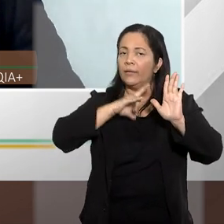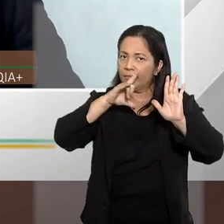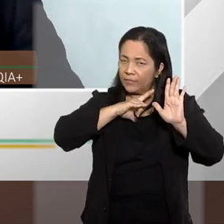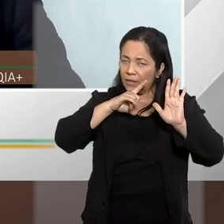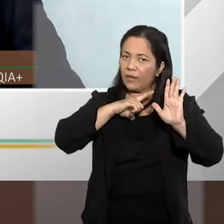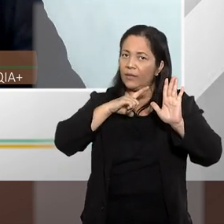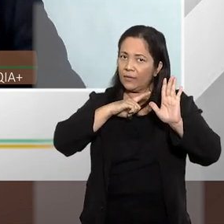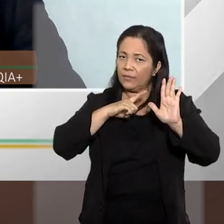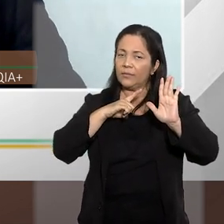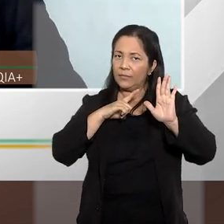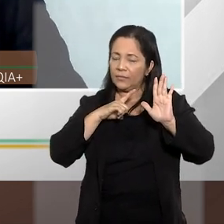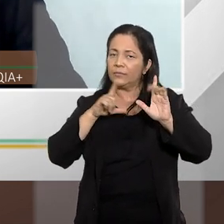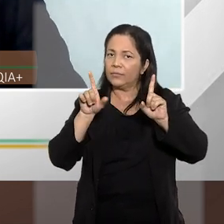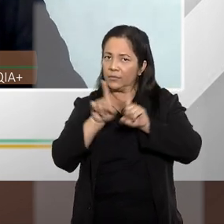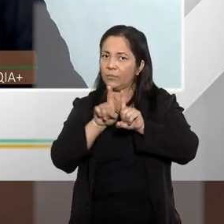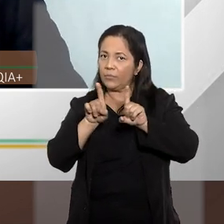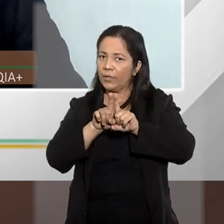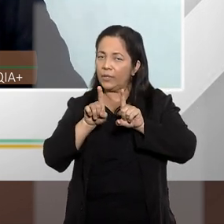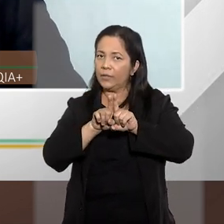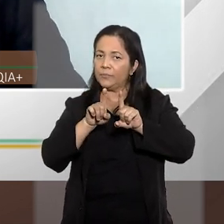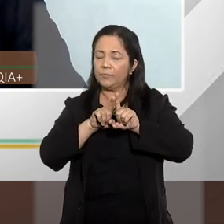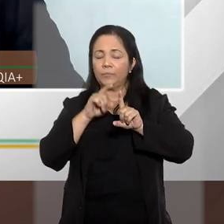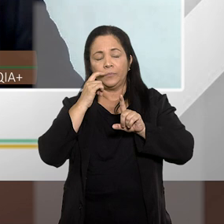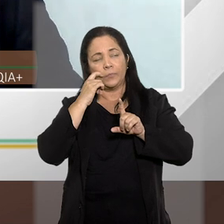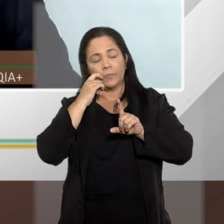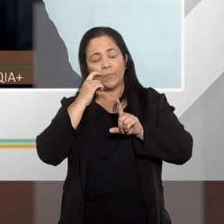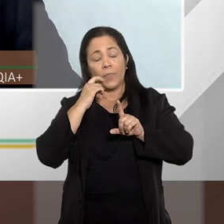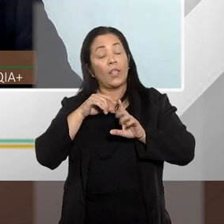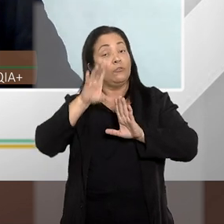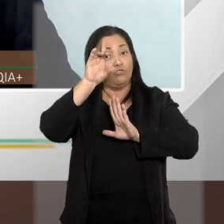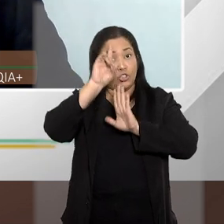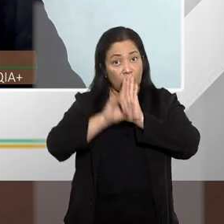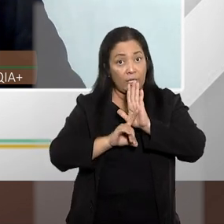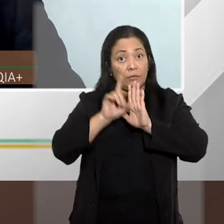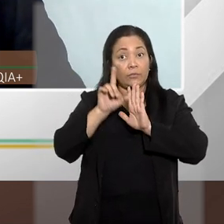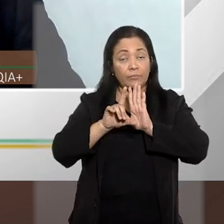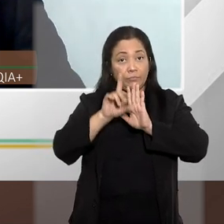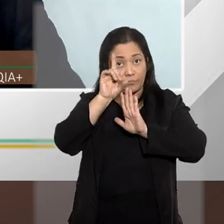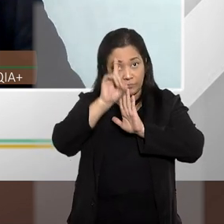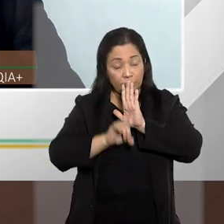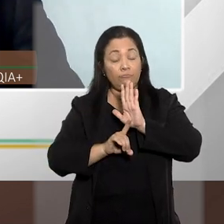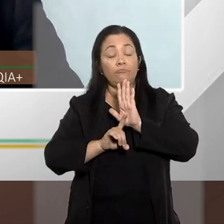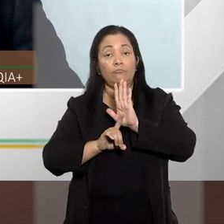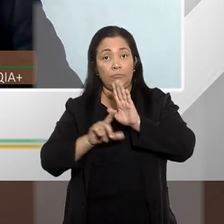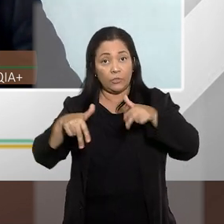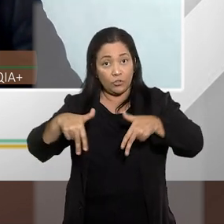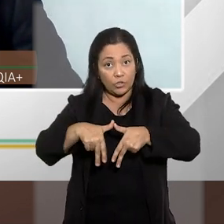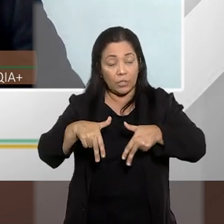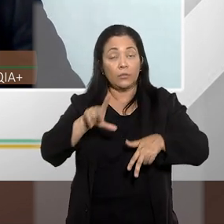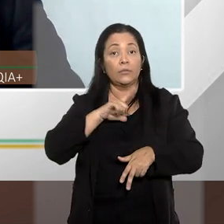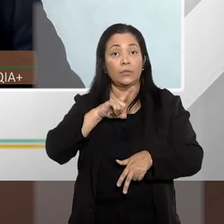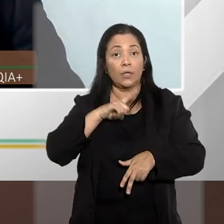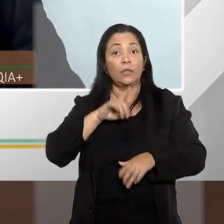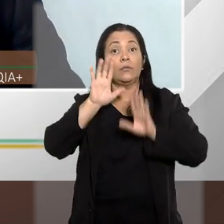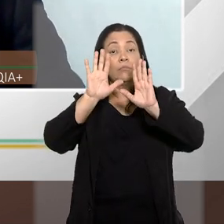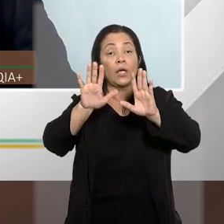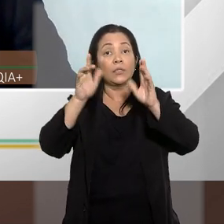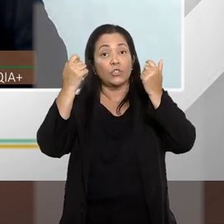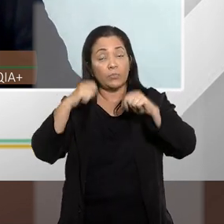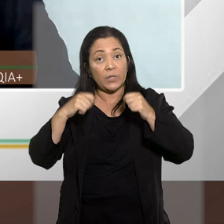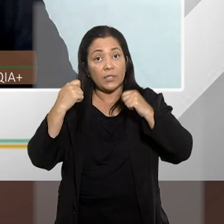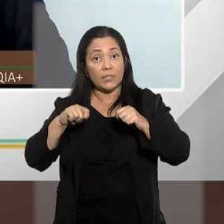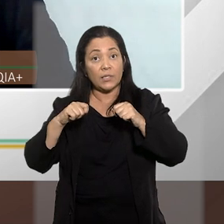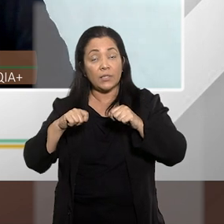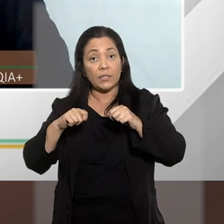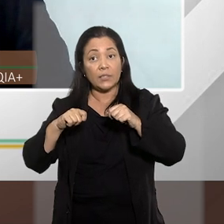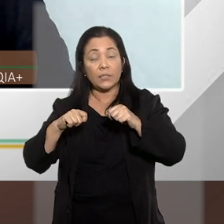e sobretudo do direito da autodeterminação de gênero, que a gente vinha comentando anteriormente, mas a gente precisa que esses direitos sejam acompanhados